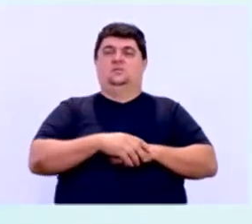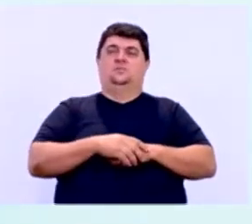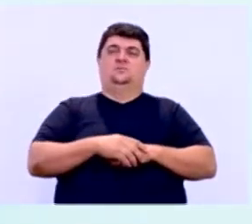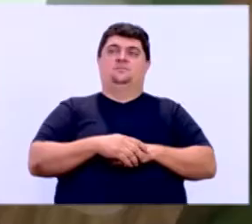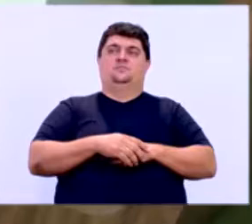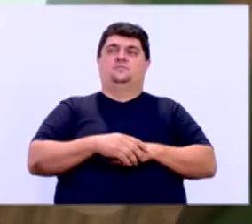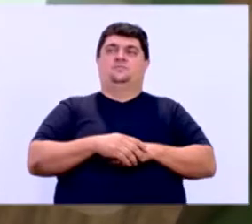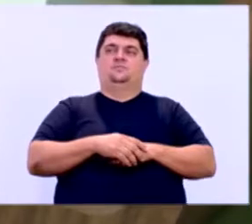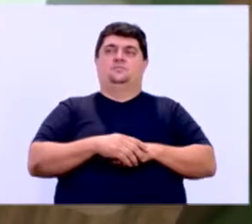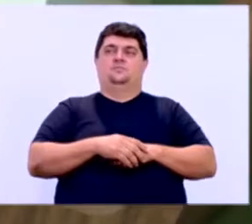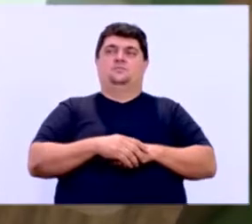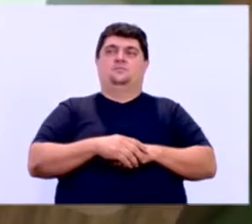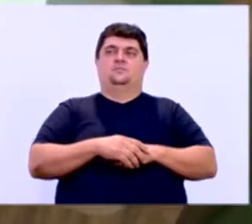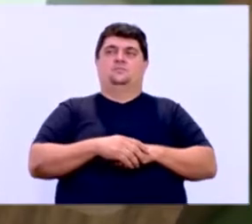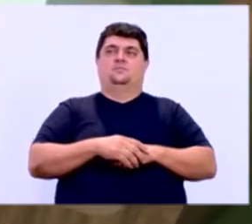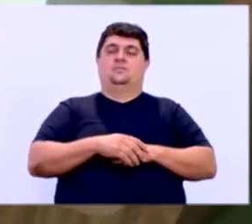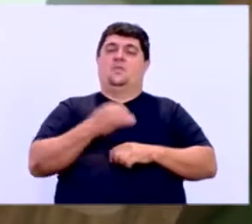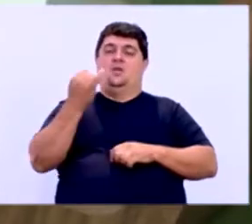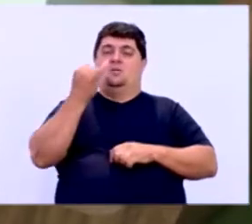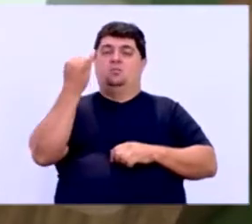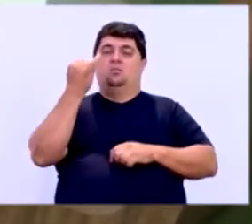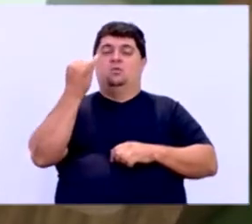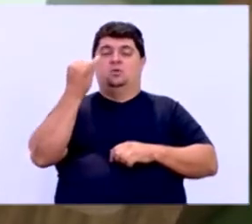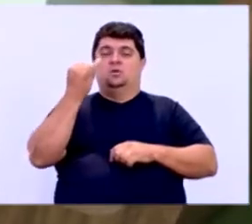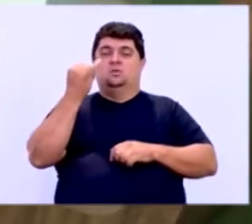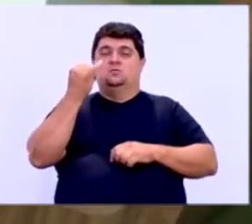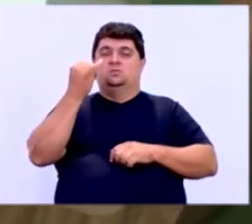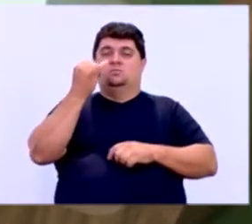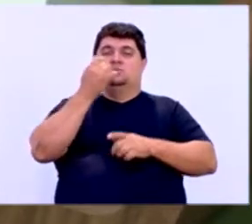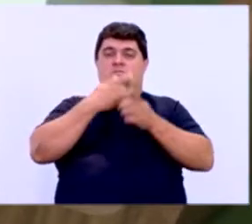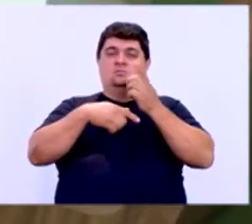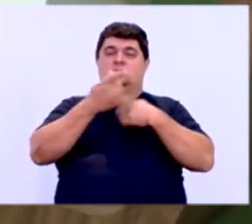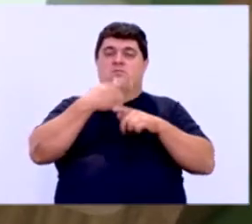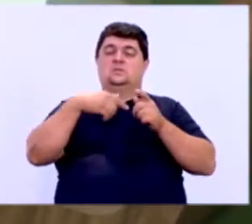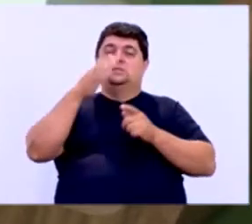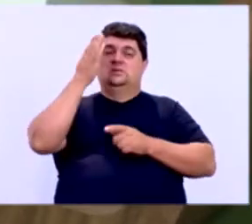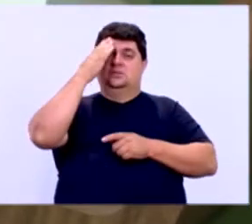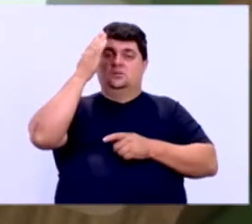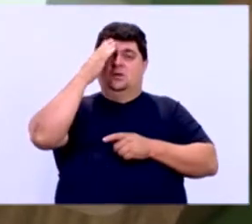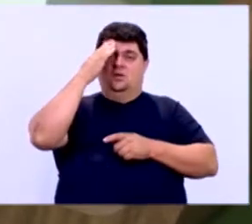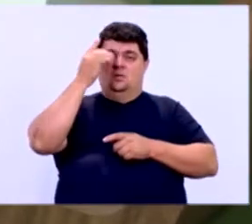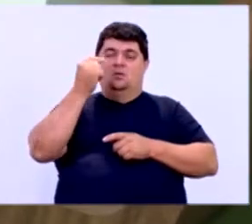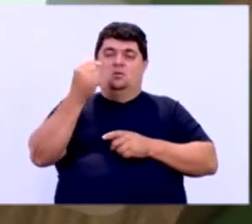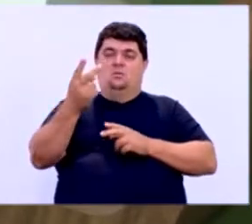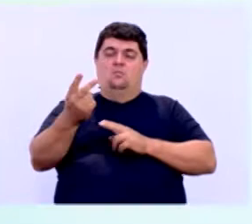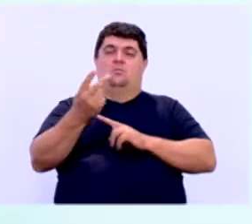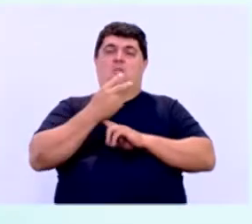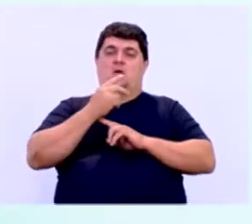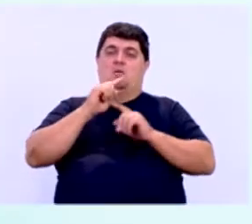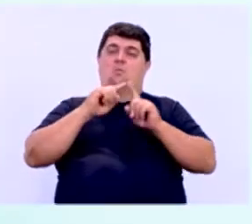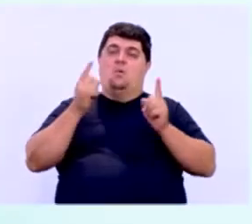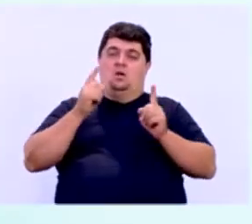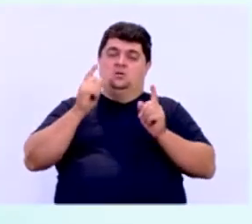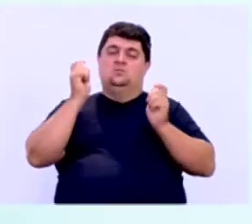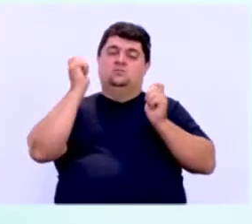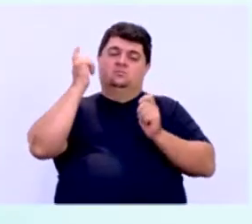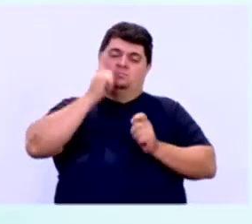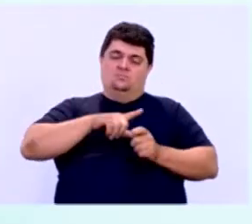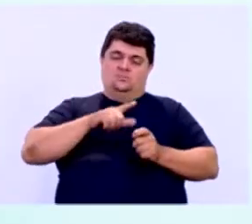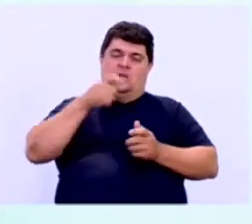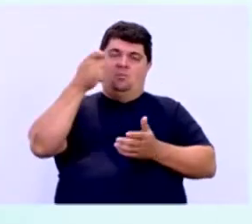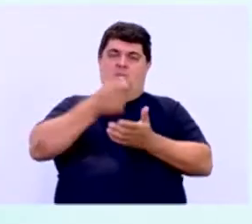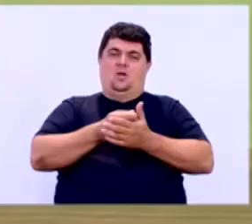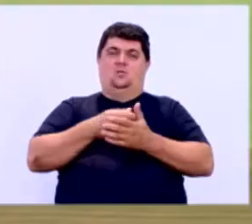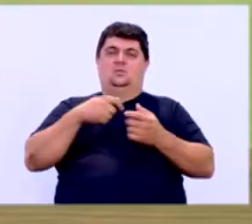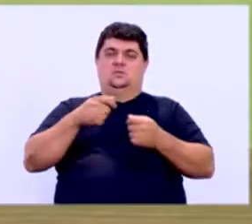professor? É importantíssimo para que o gestor financeiro obtenha o recurso financeiro mais necessário, né,